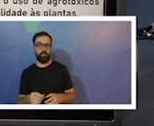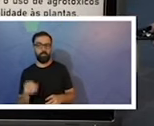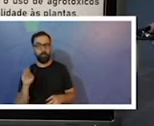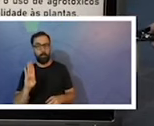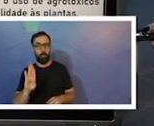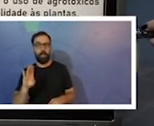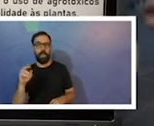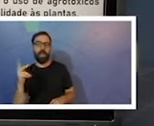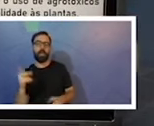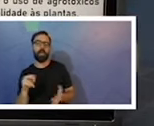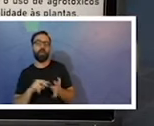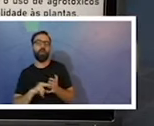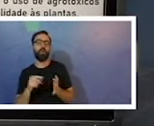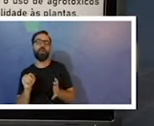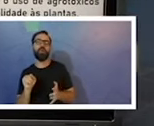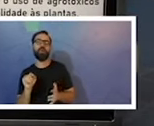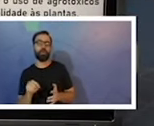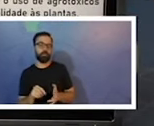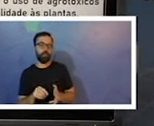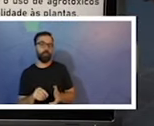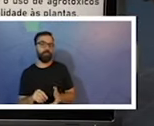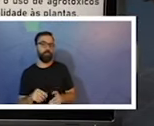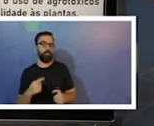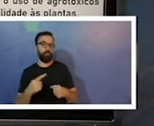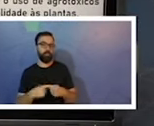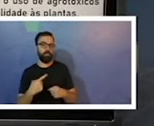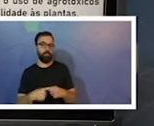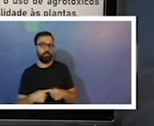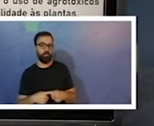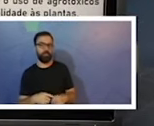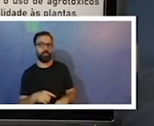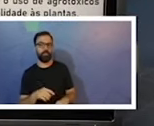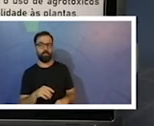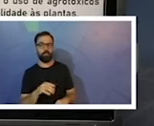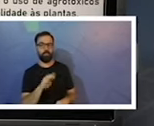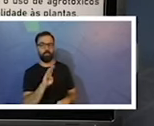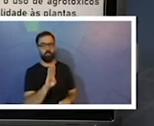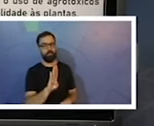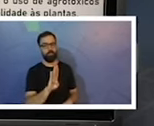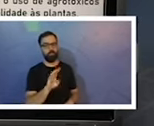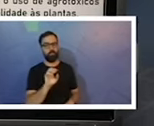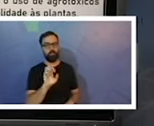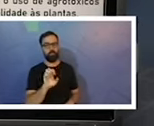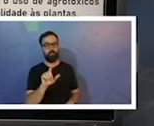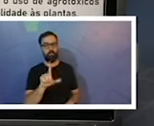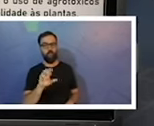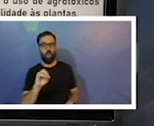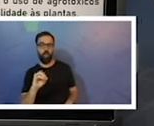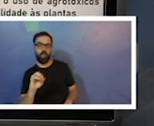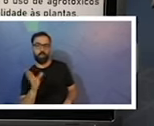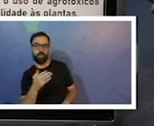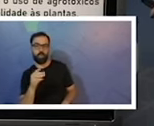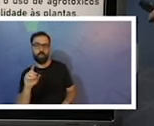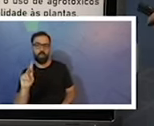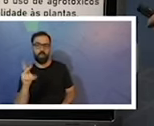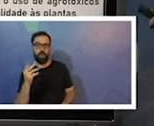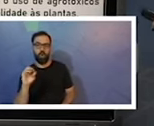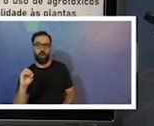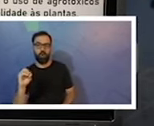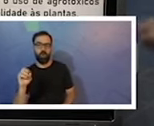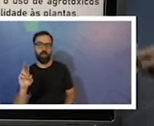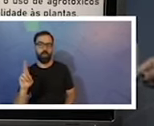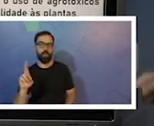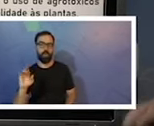vocês lembram? É a sigla de uma cidade, Belo Horizonte. E